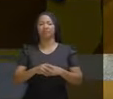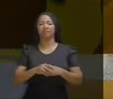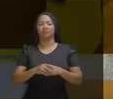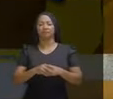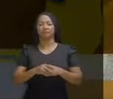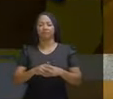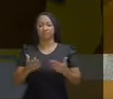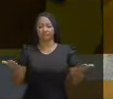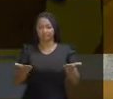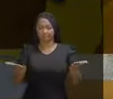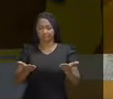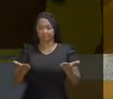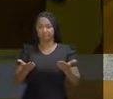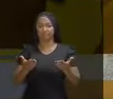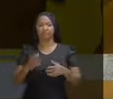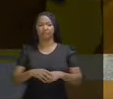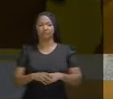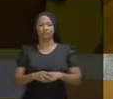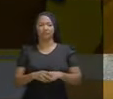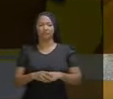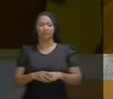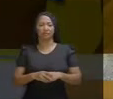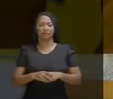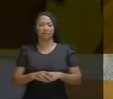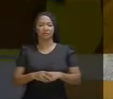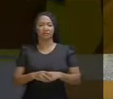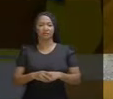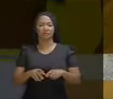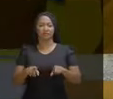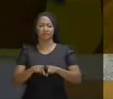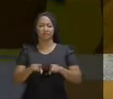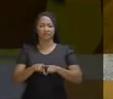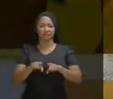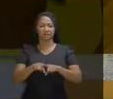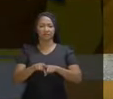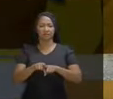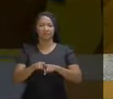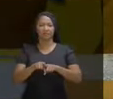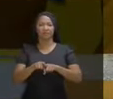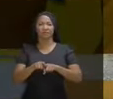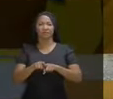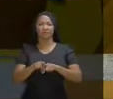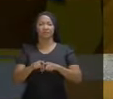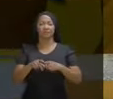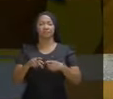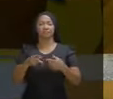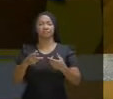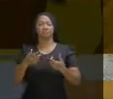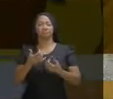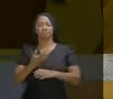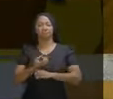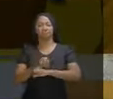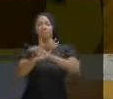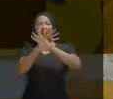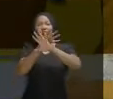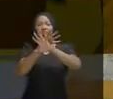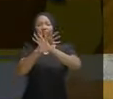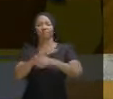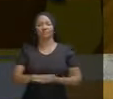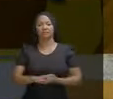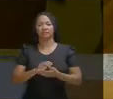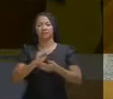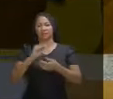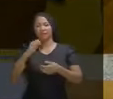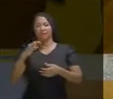Carmo Antônio é negro de pele clara, tem cabelos parcialmente grisalhos, curto, usa óculos, traje a toga preta sobre camisa branca